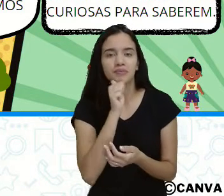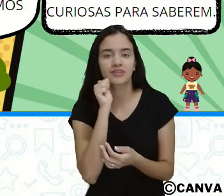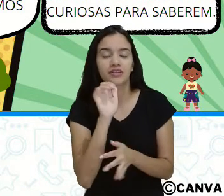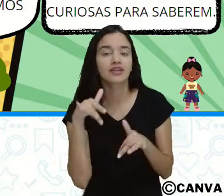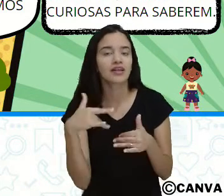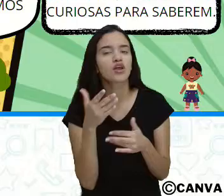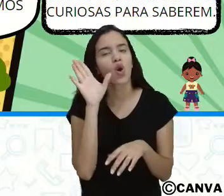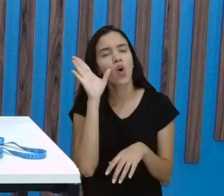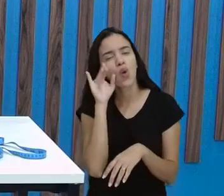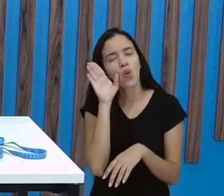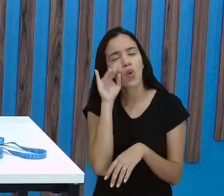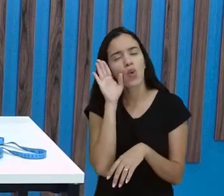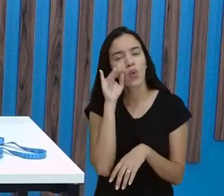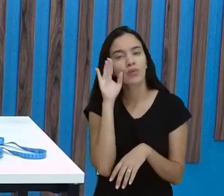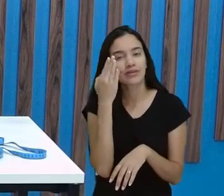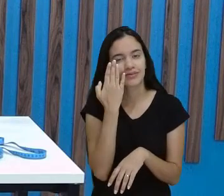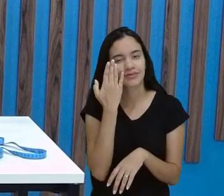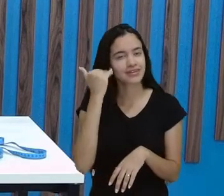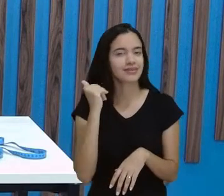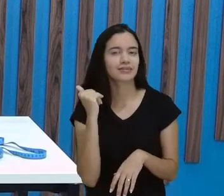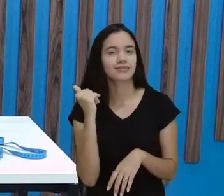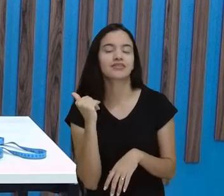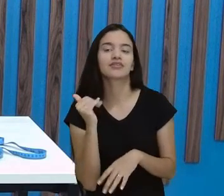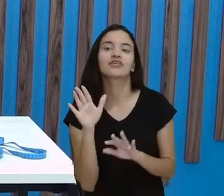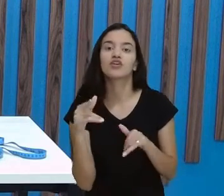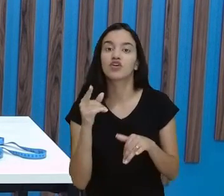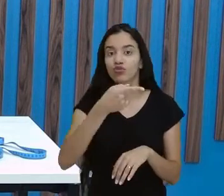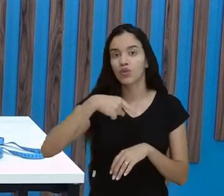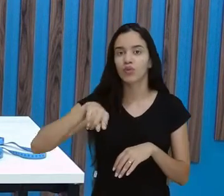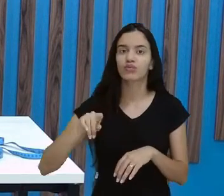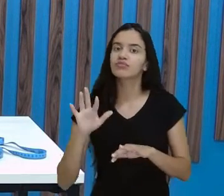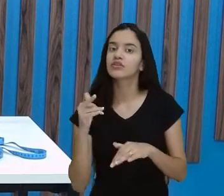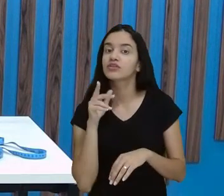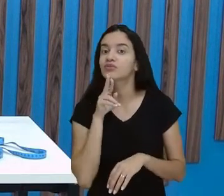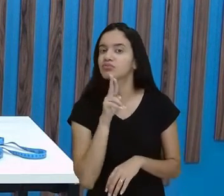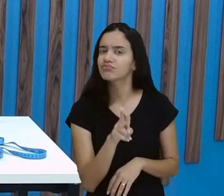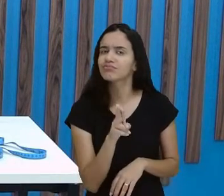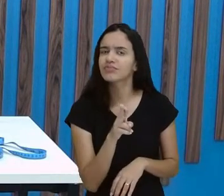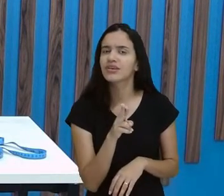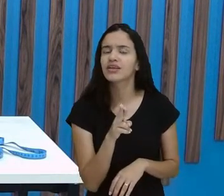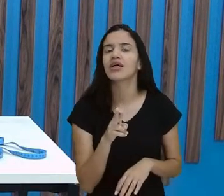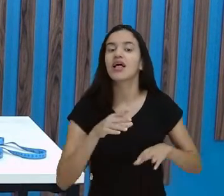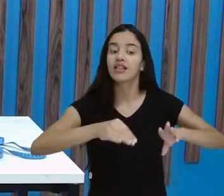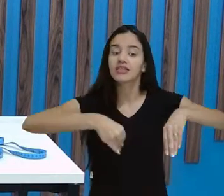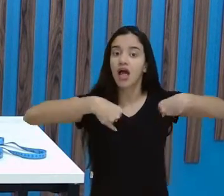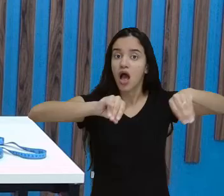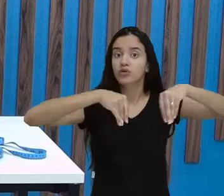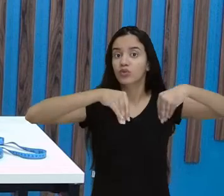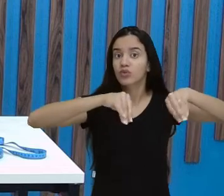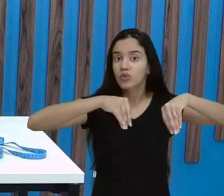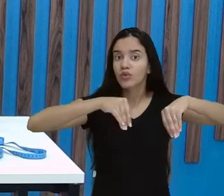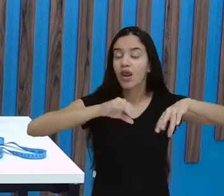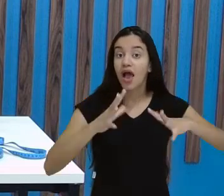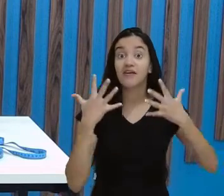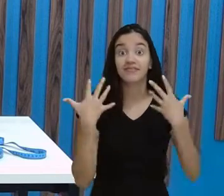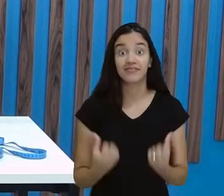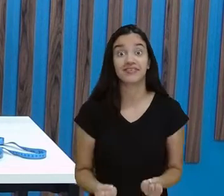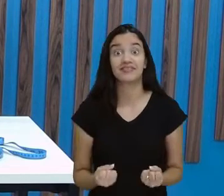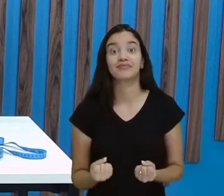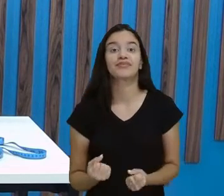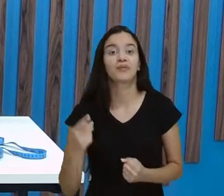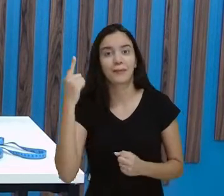estão curiosas para saber. E aí, vocês chegaram ao resultado da toalha? Vamos lá,